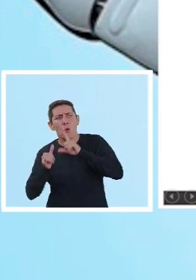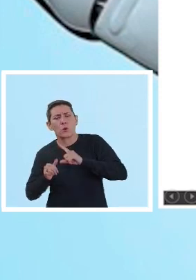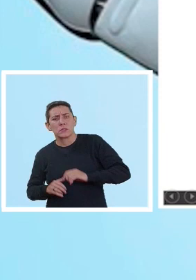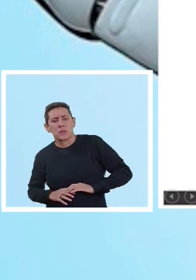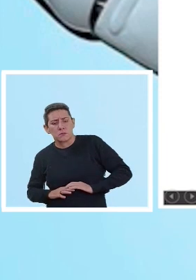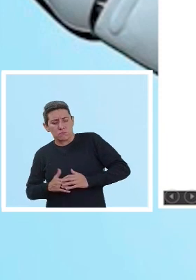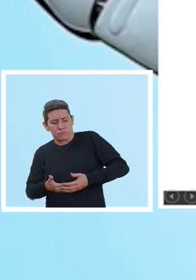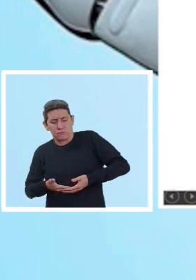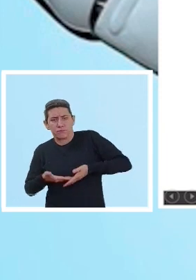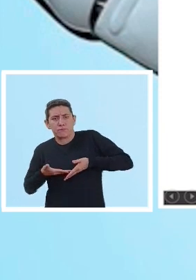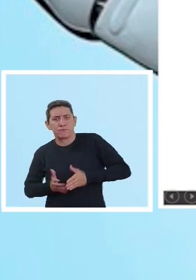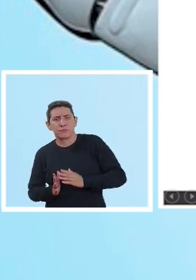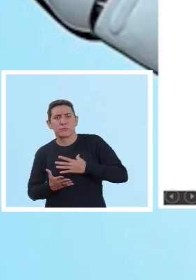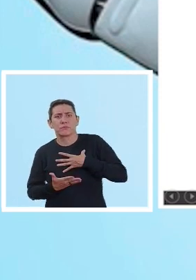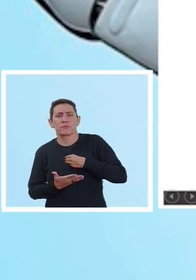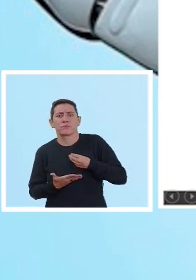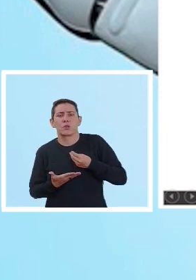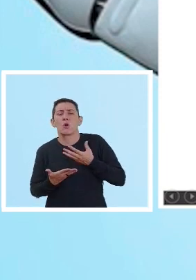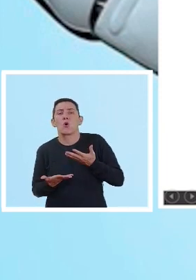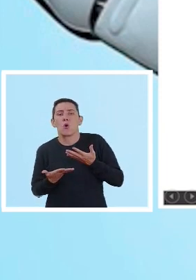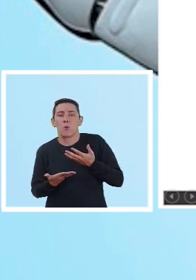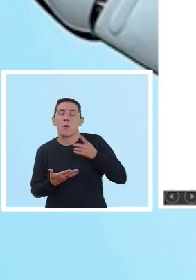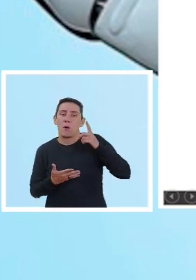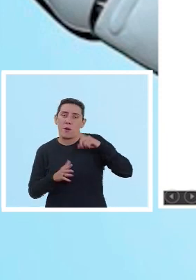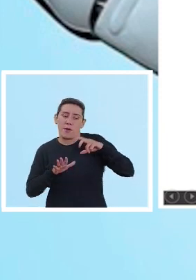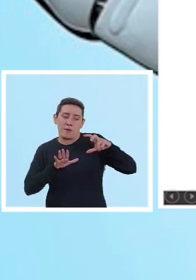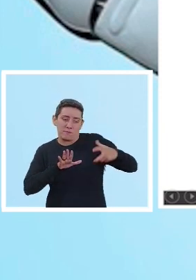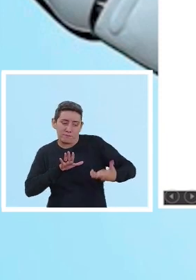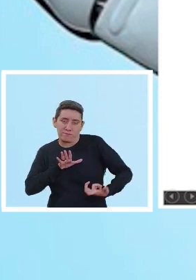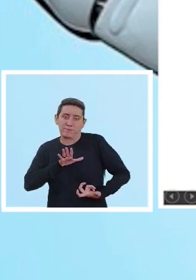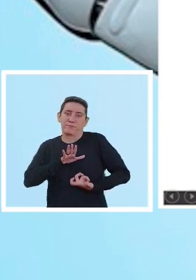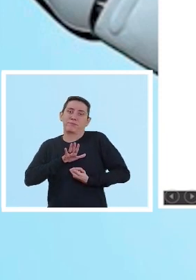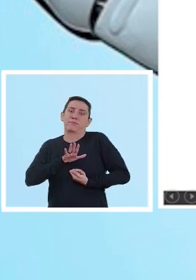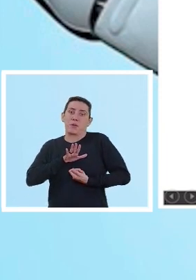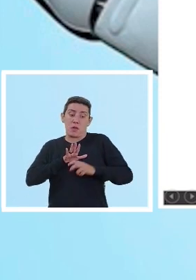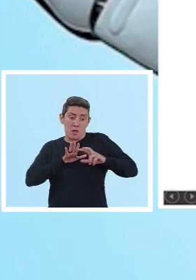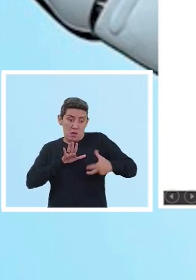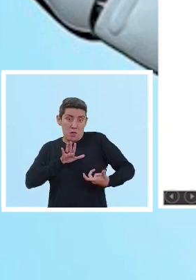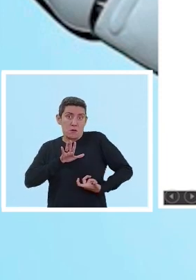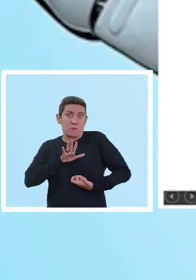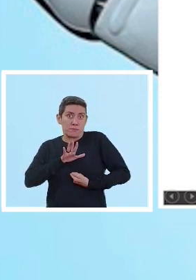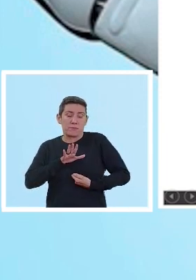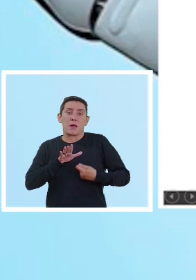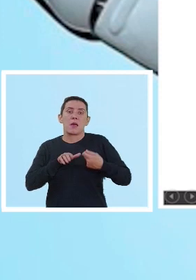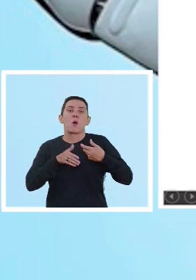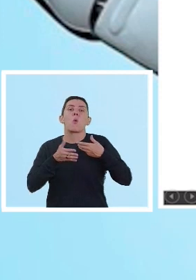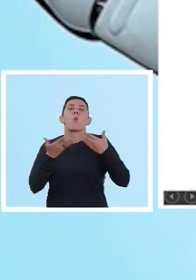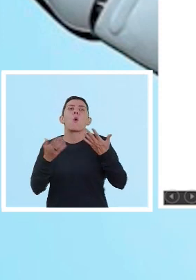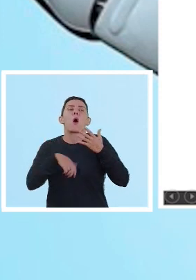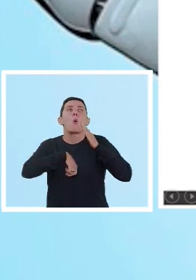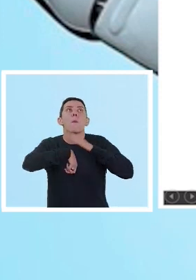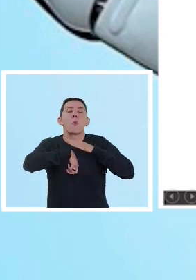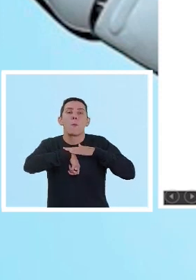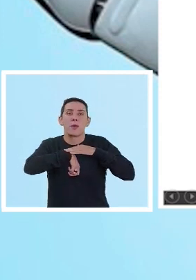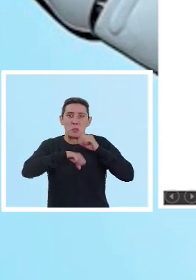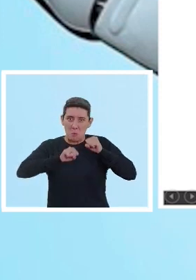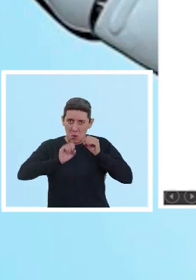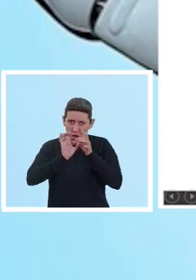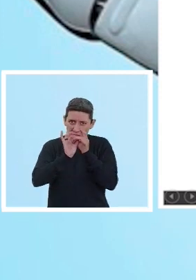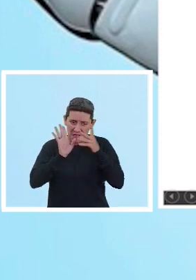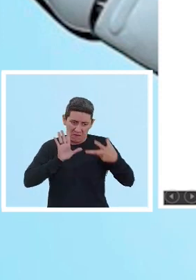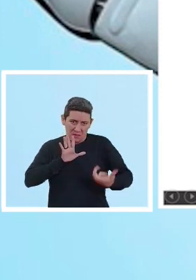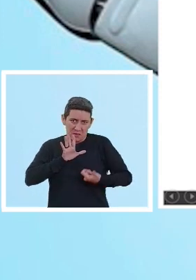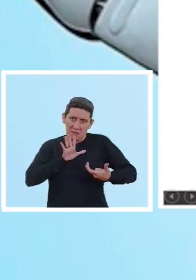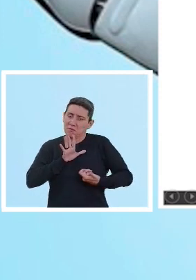e da inseminação artificial não ocorre em qualquer pedido dela é ocorre no período do cio né da